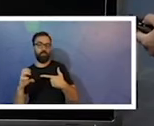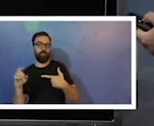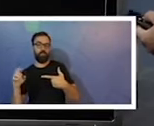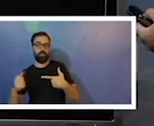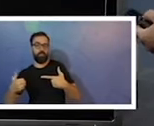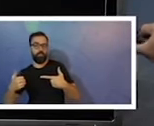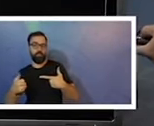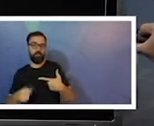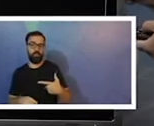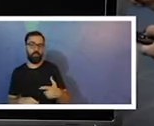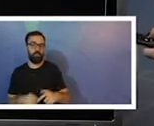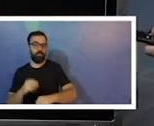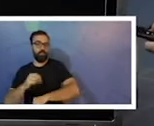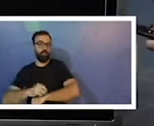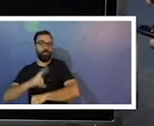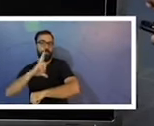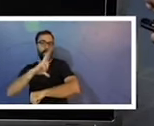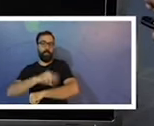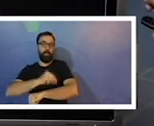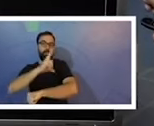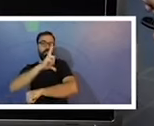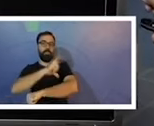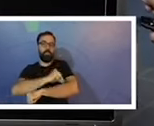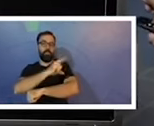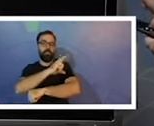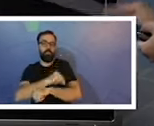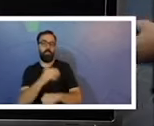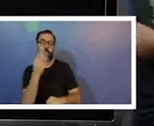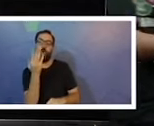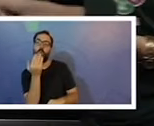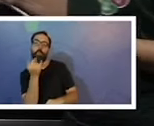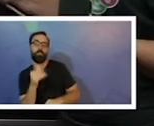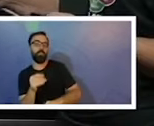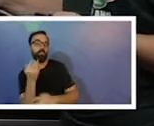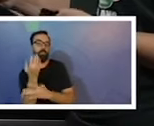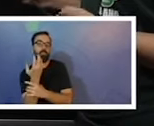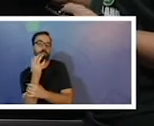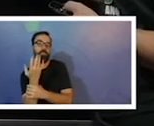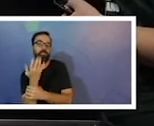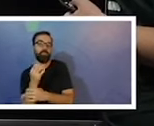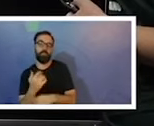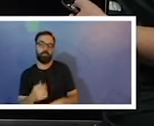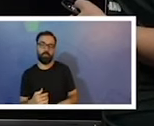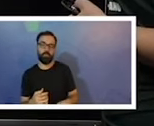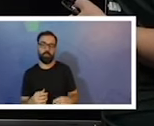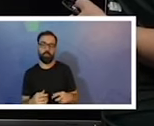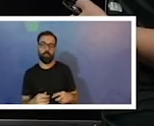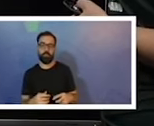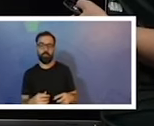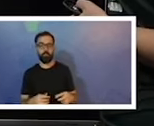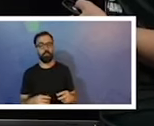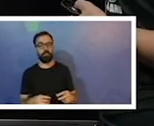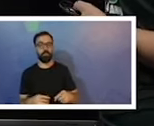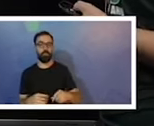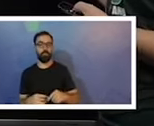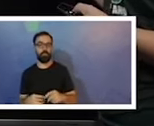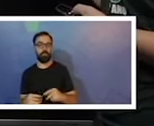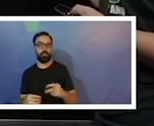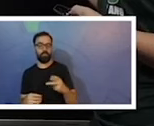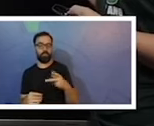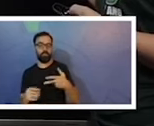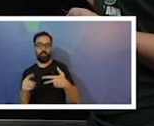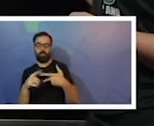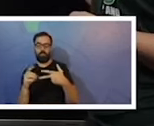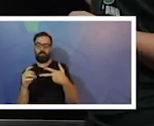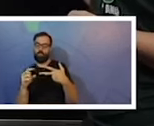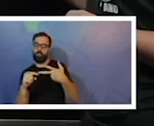primeiro é o gafanhoto. Ele está comendo, ele come a plantinha. Em seguida, quem come o gafanhoto?